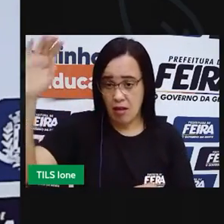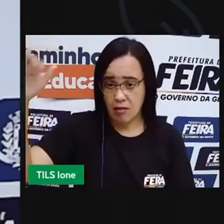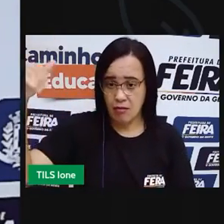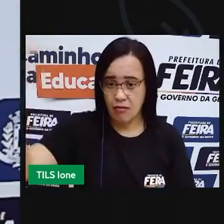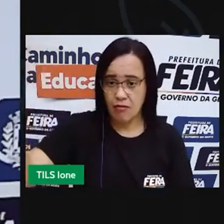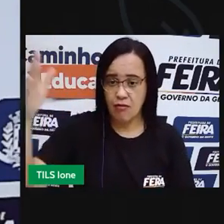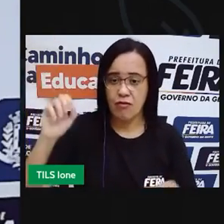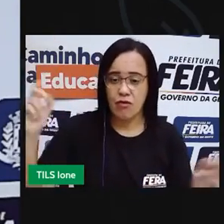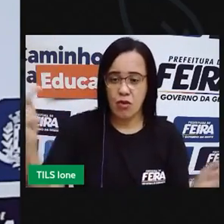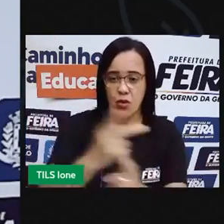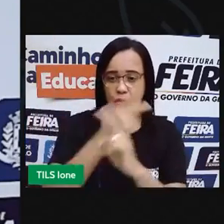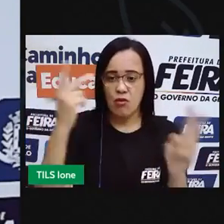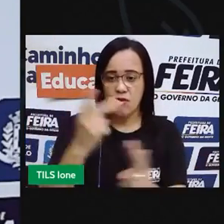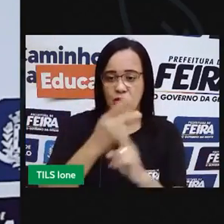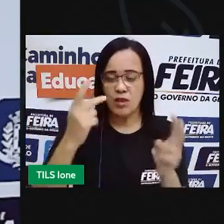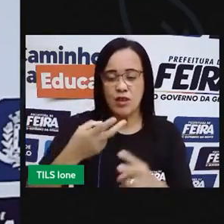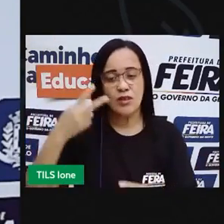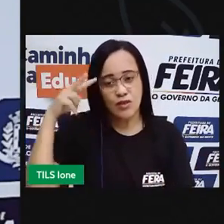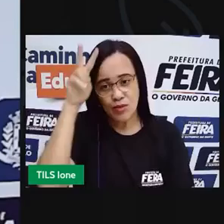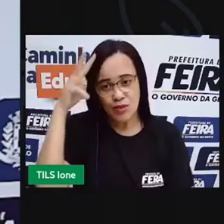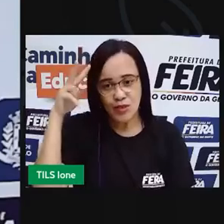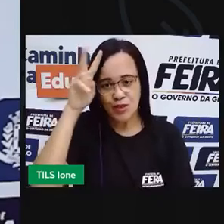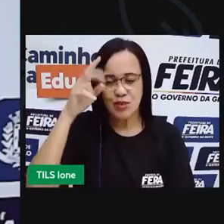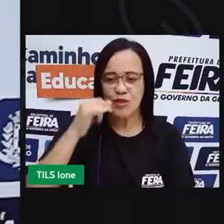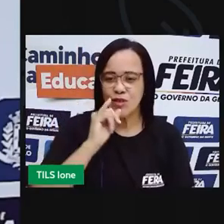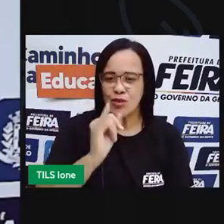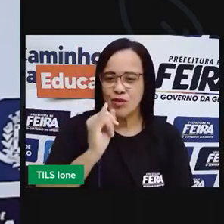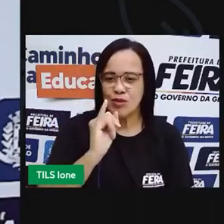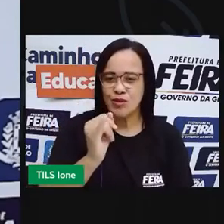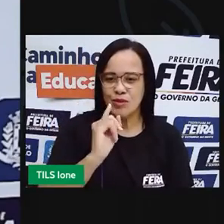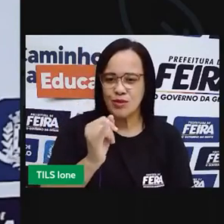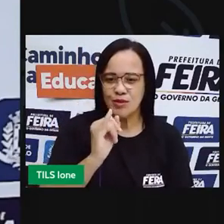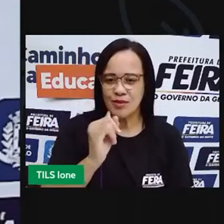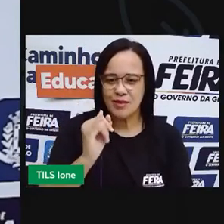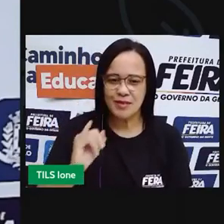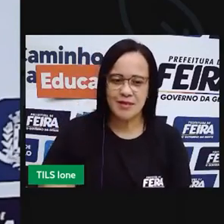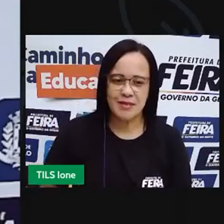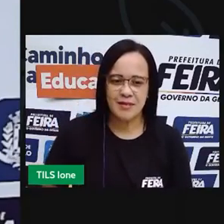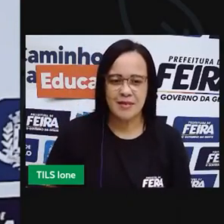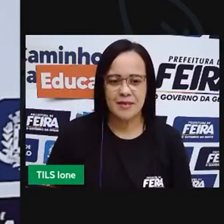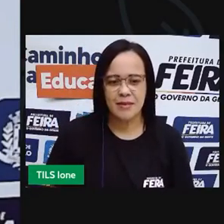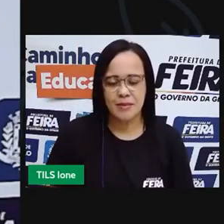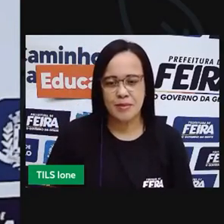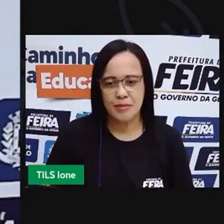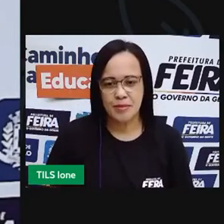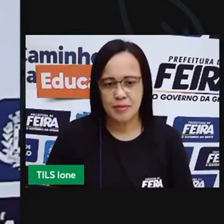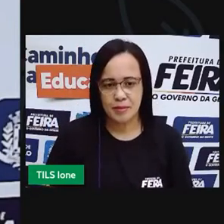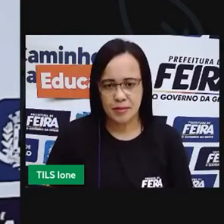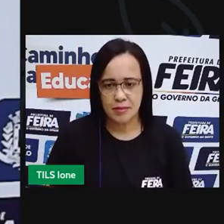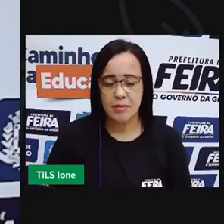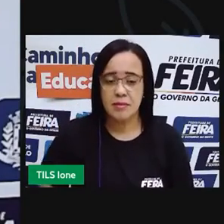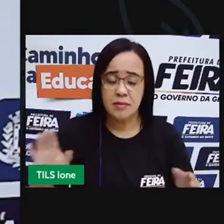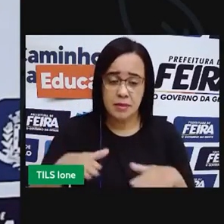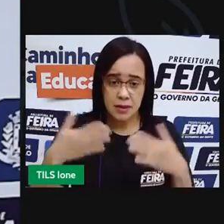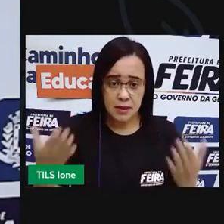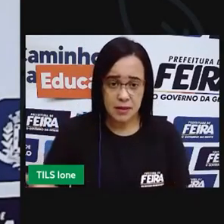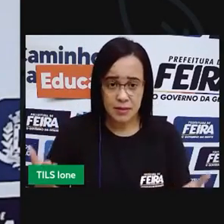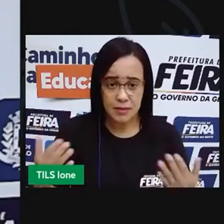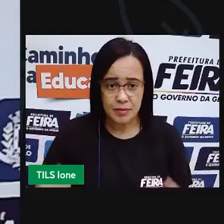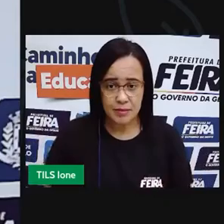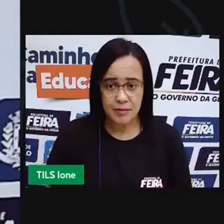história eu vou contar E aí E então